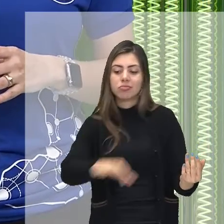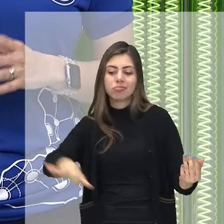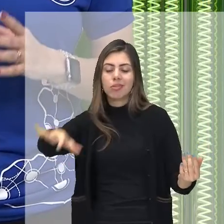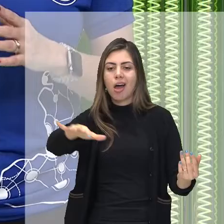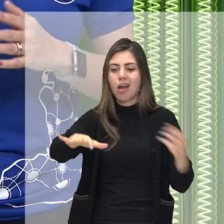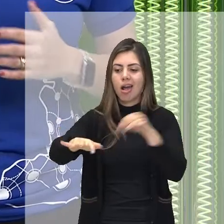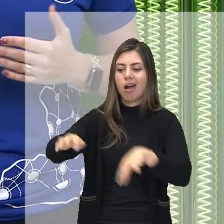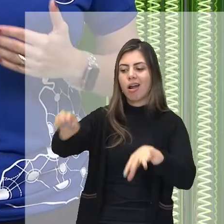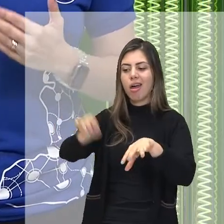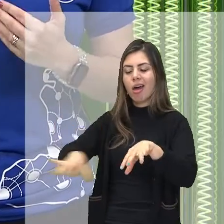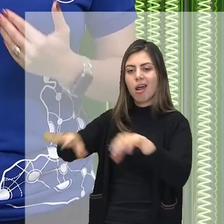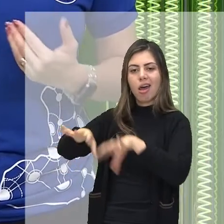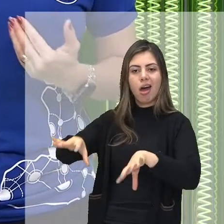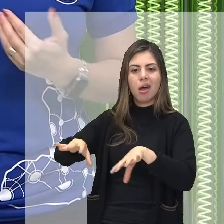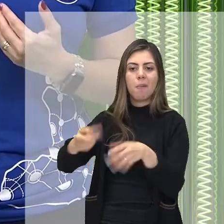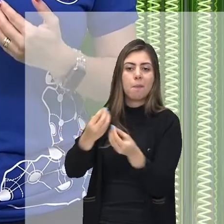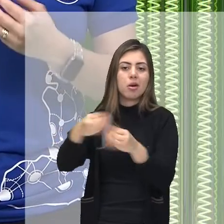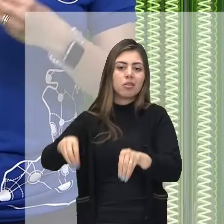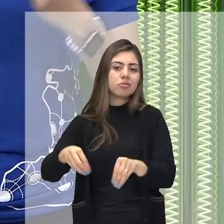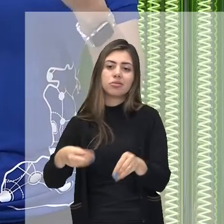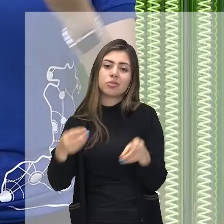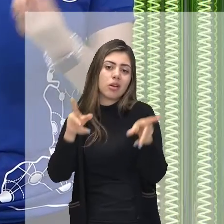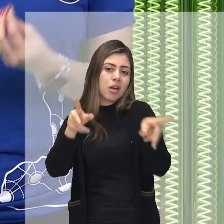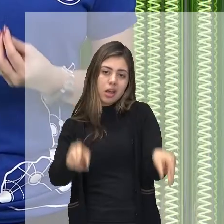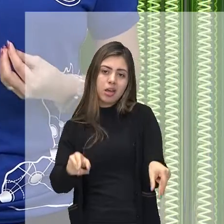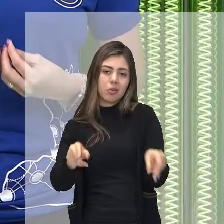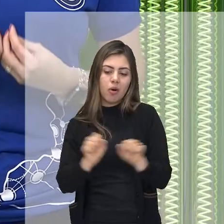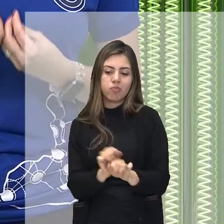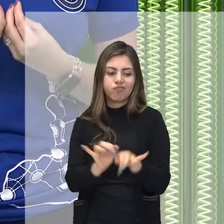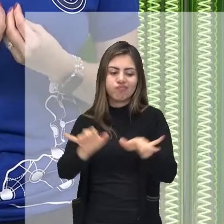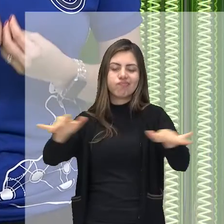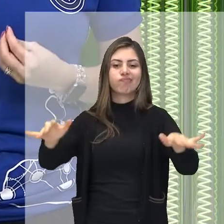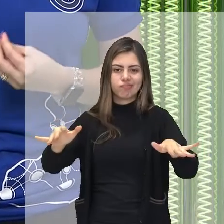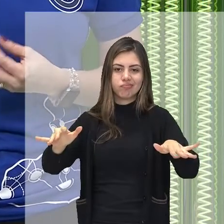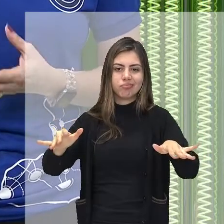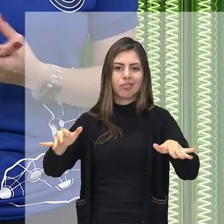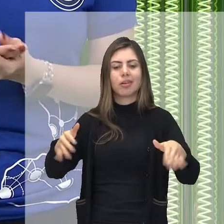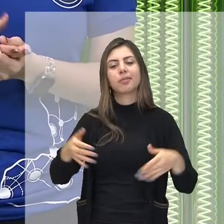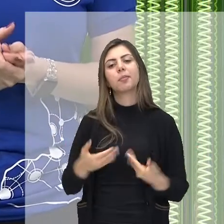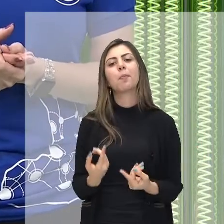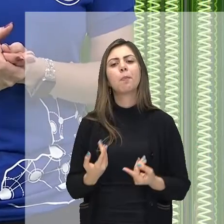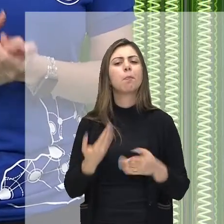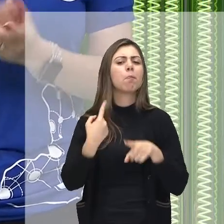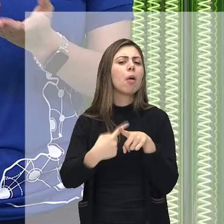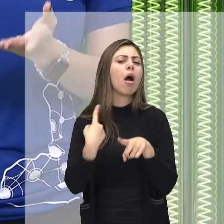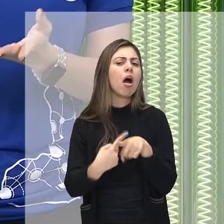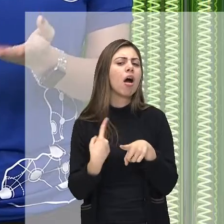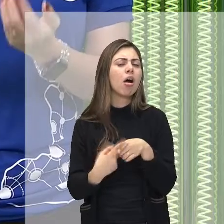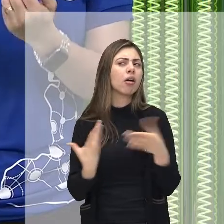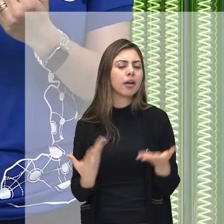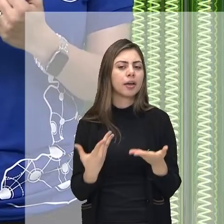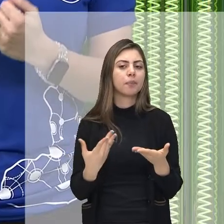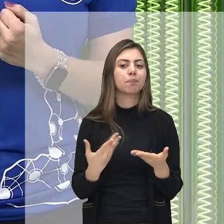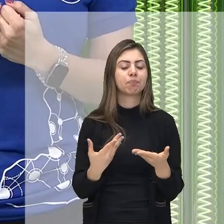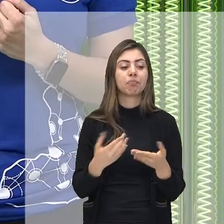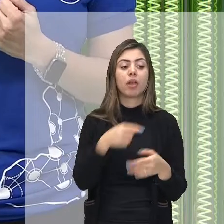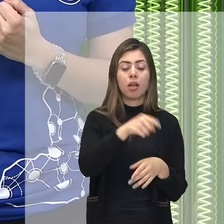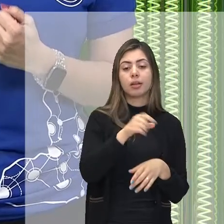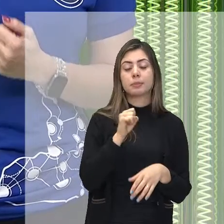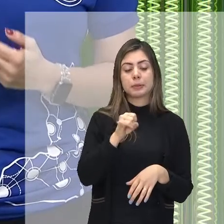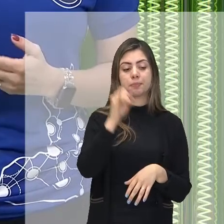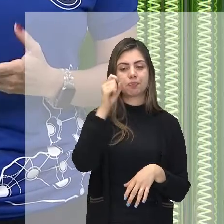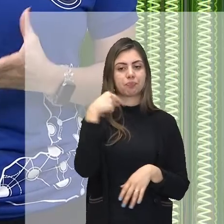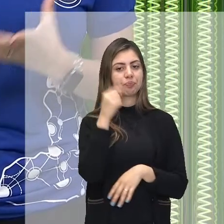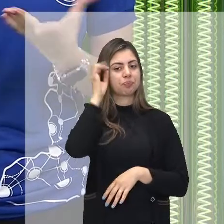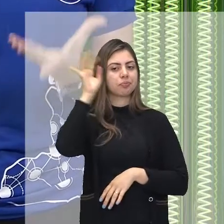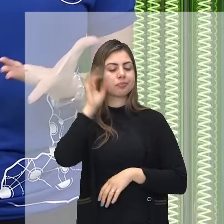um efeito que vai se generalizando, né? Acaba sendo um efeito global, principalmente porque se eu